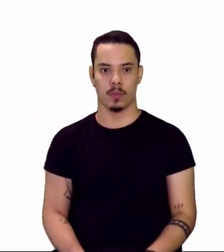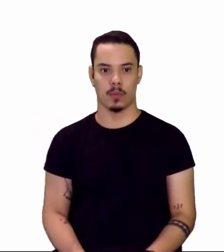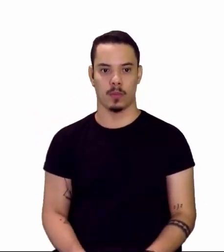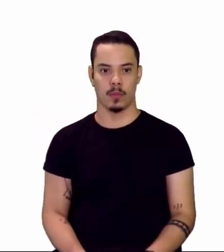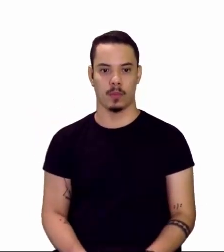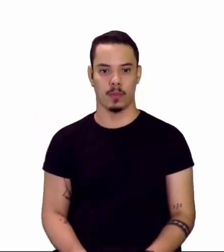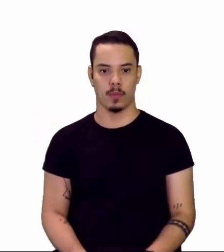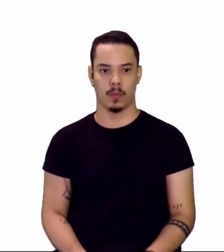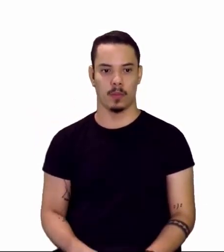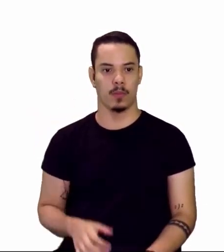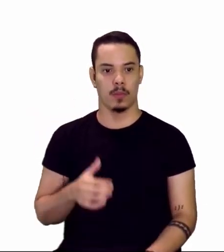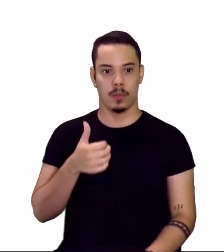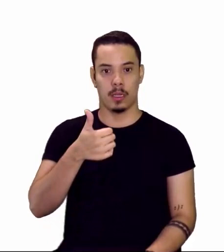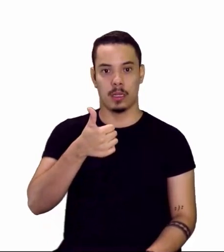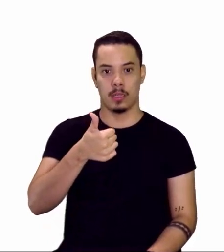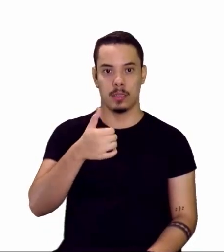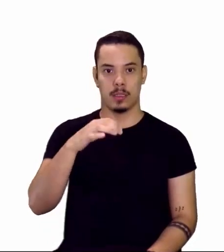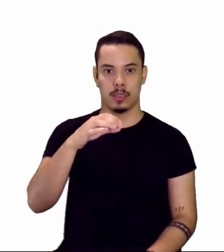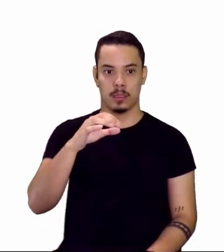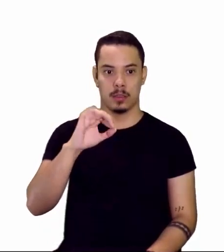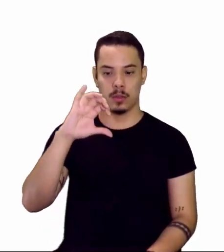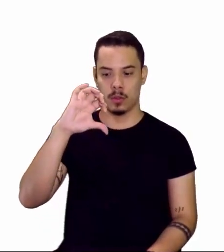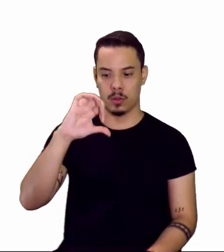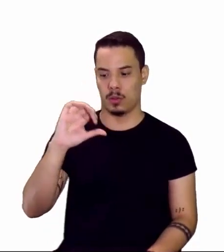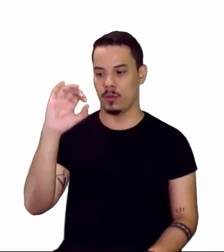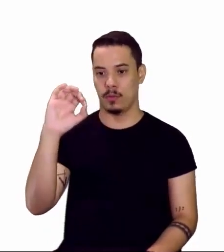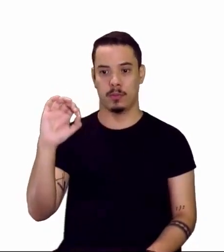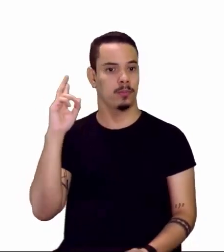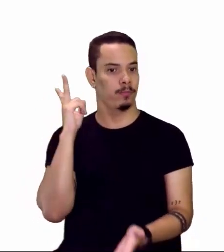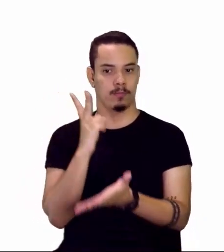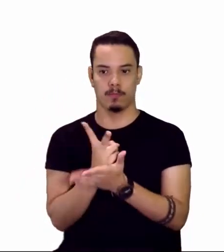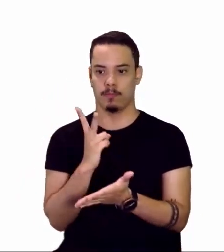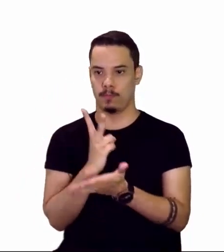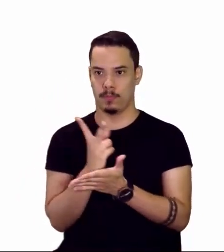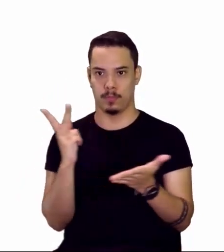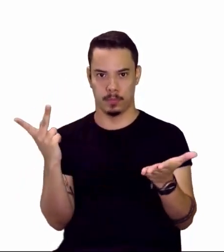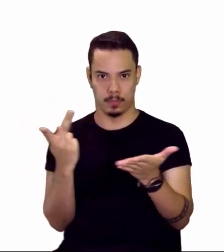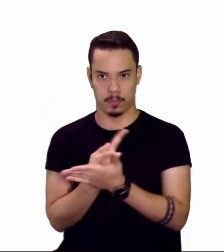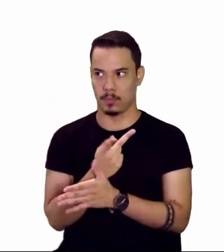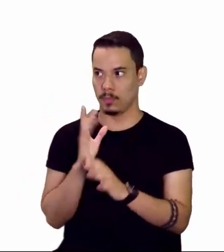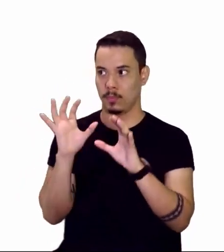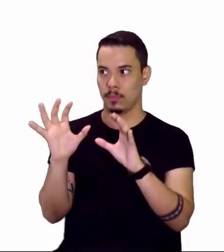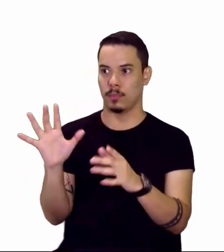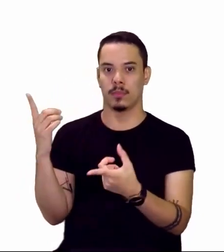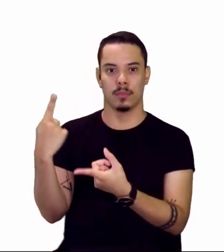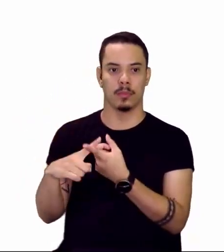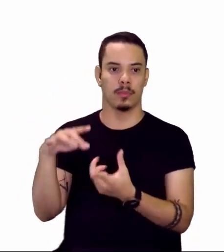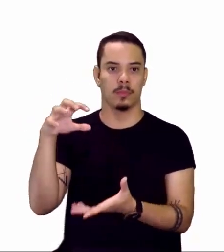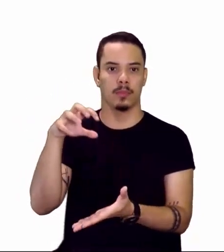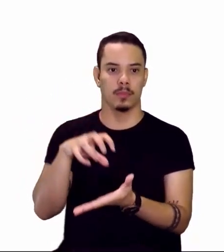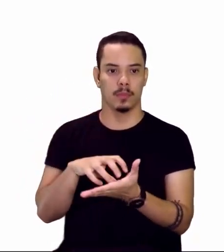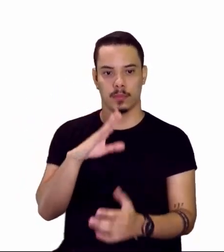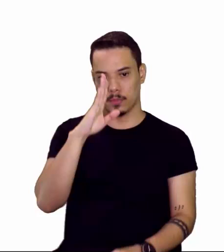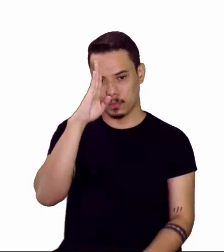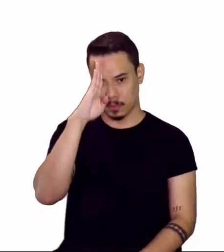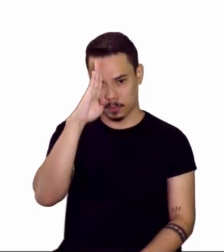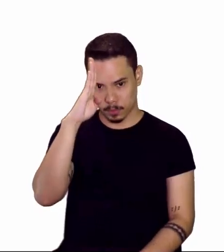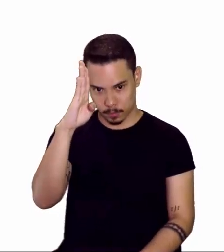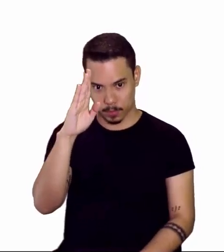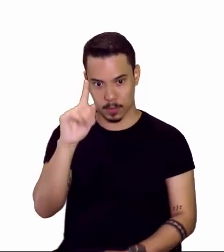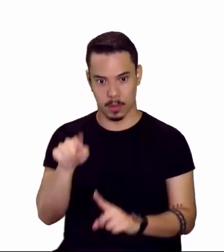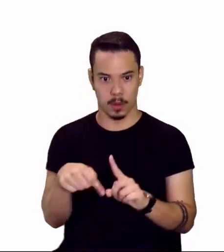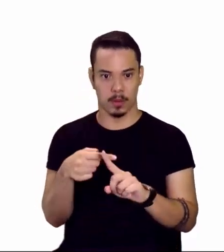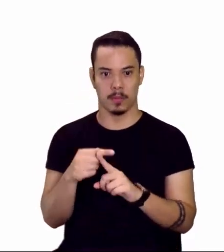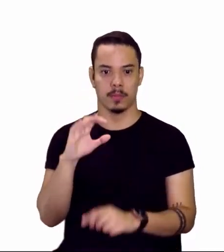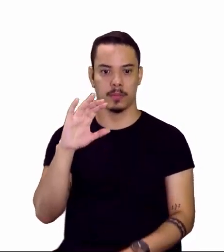são de 109 graus. Sempre que isso acontecer, um átomo central e 4 átomos